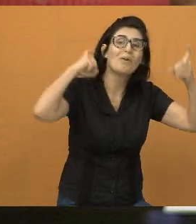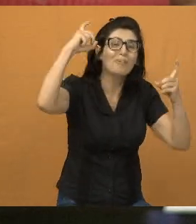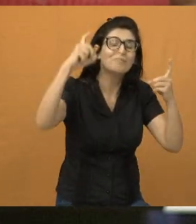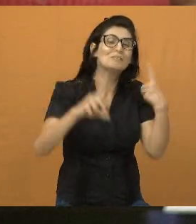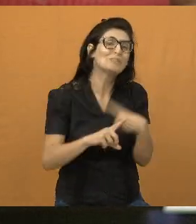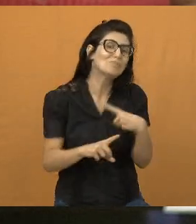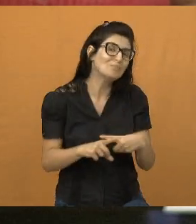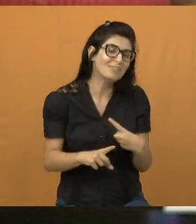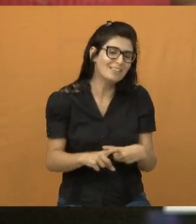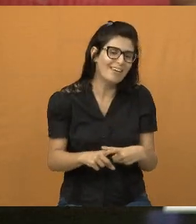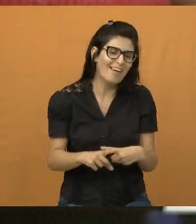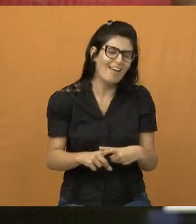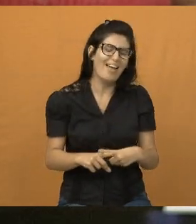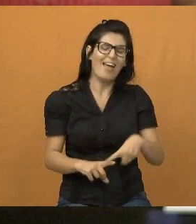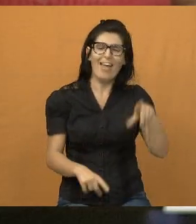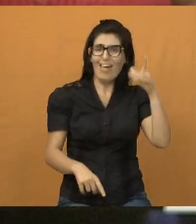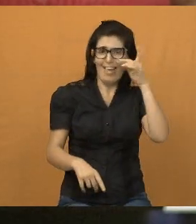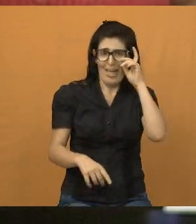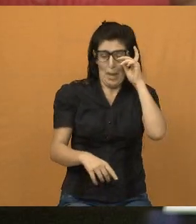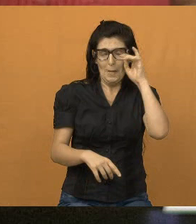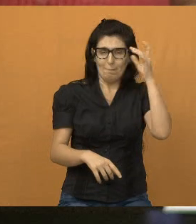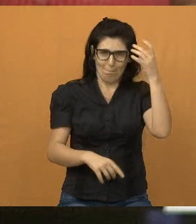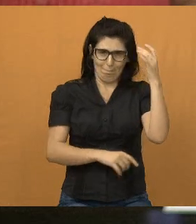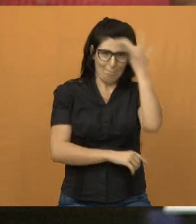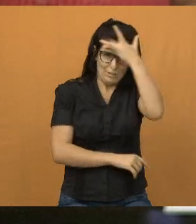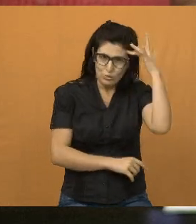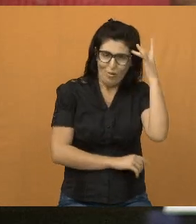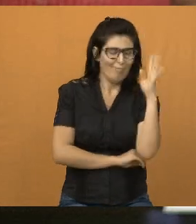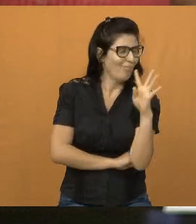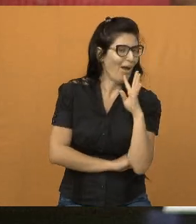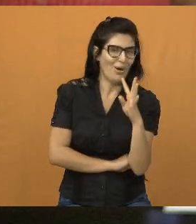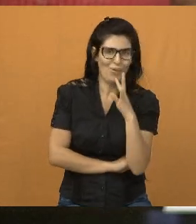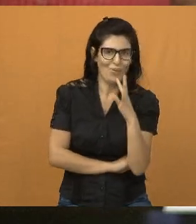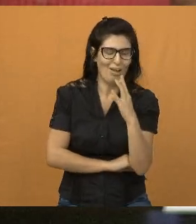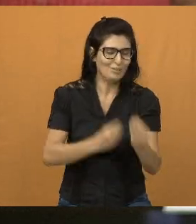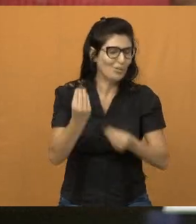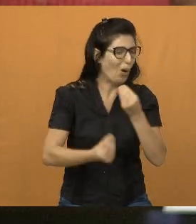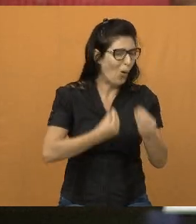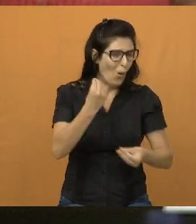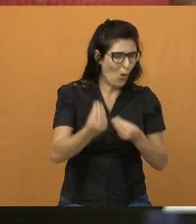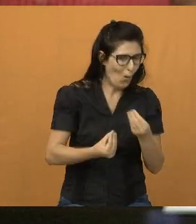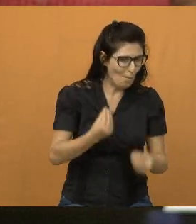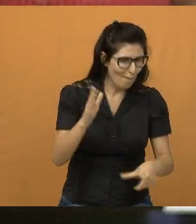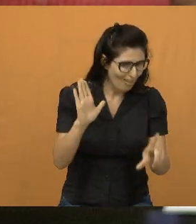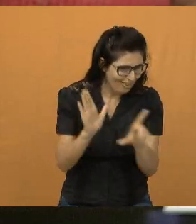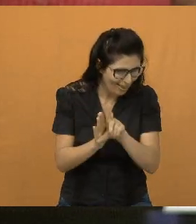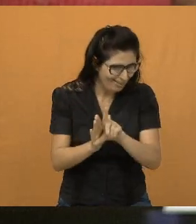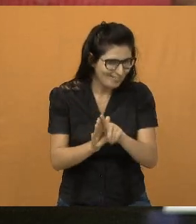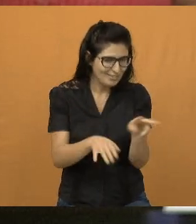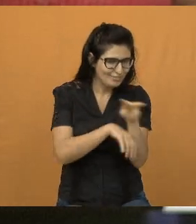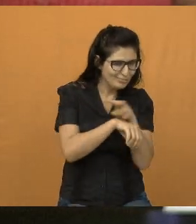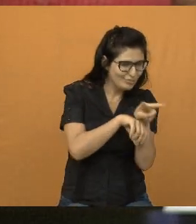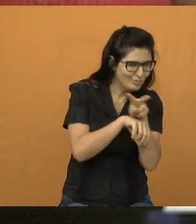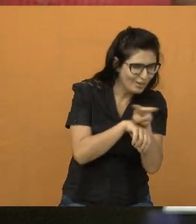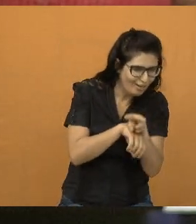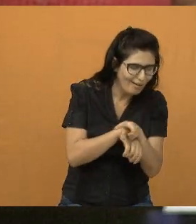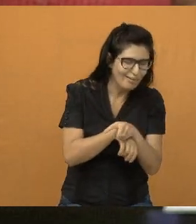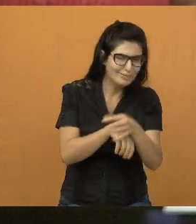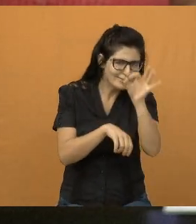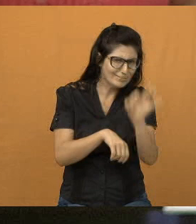em grande parte, um desconhecimento da forma como a vigilância de mosquitos é